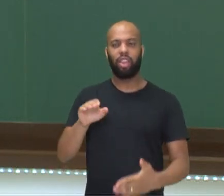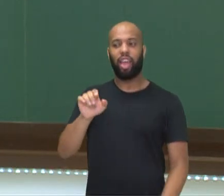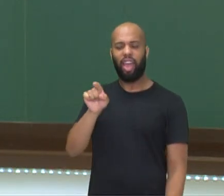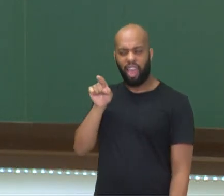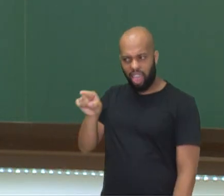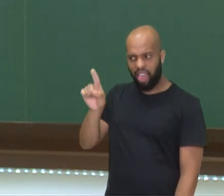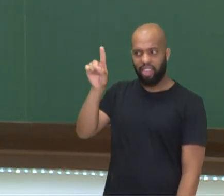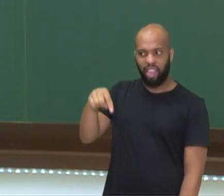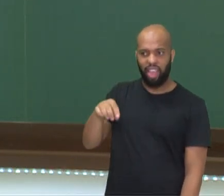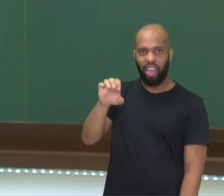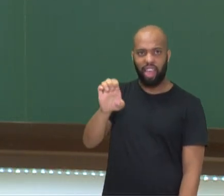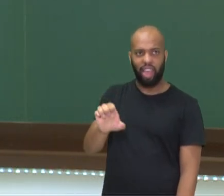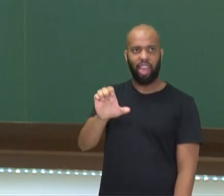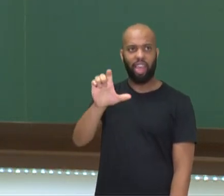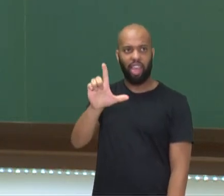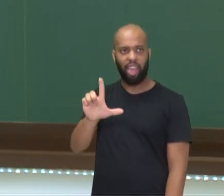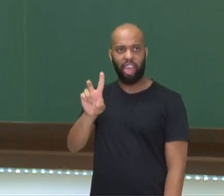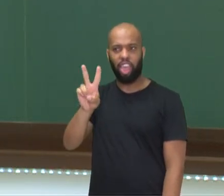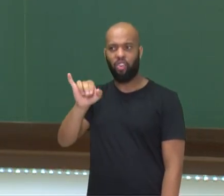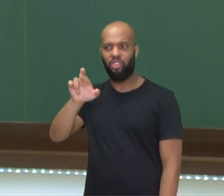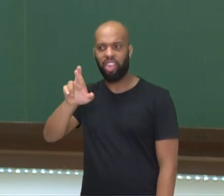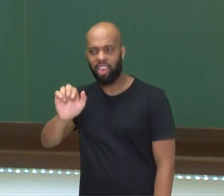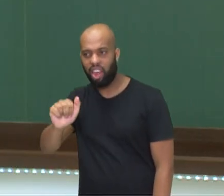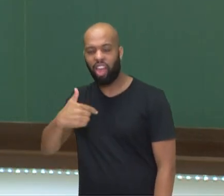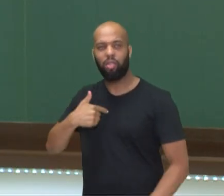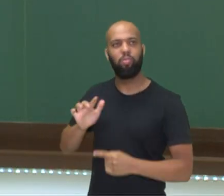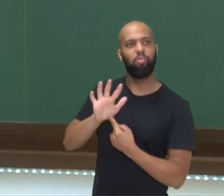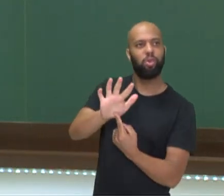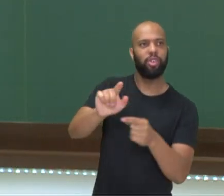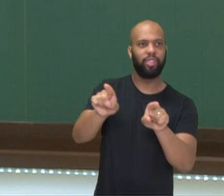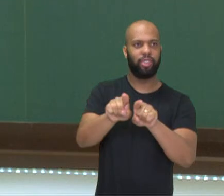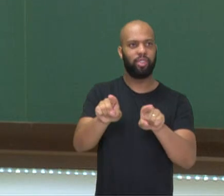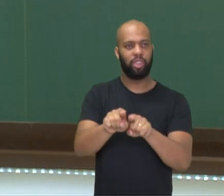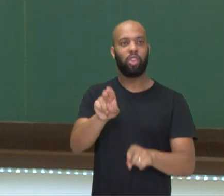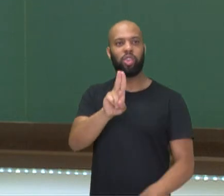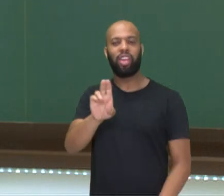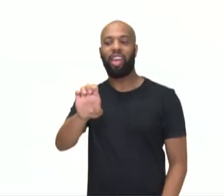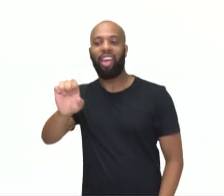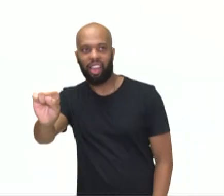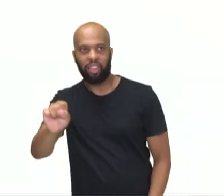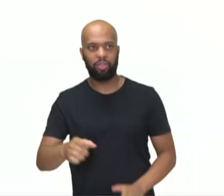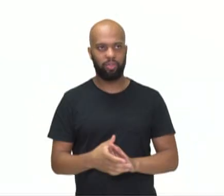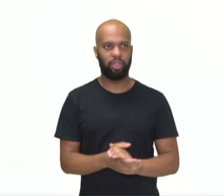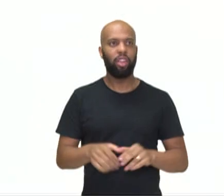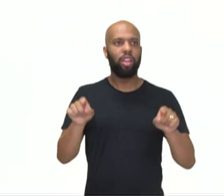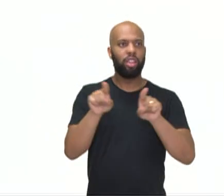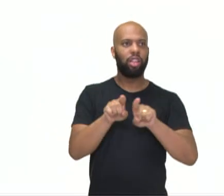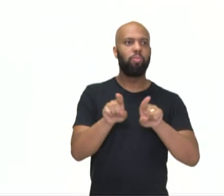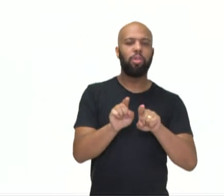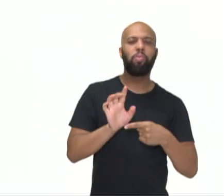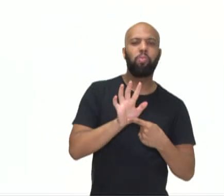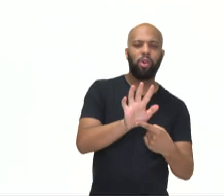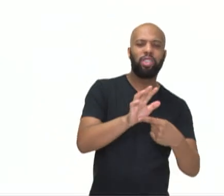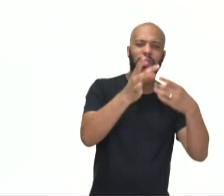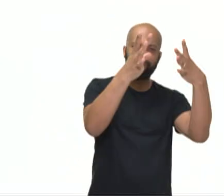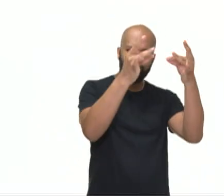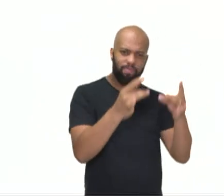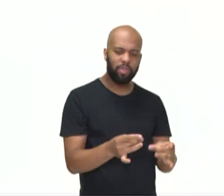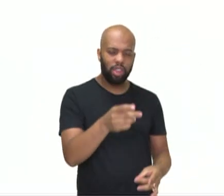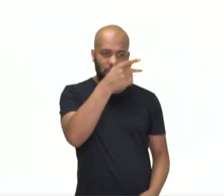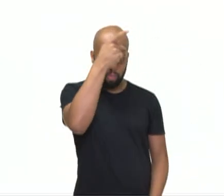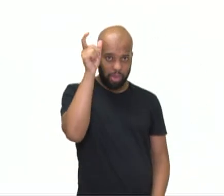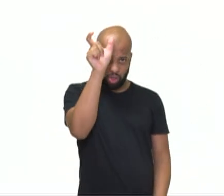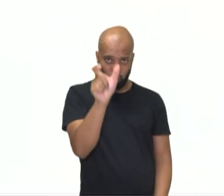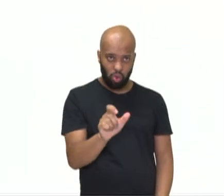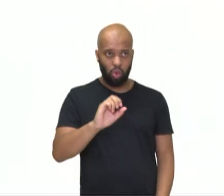a Elvira, eu estou apresentando ela. Descrever personas o cosas,